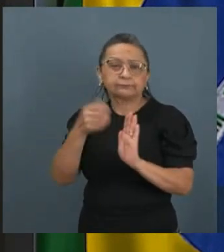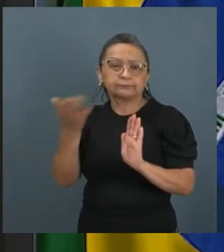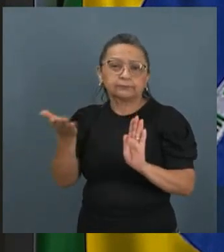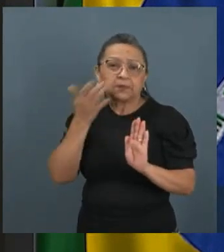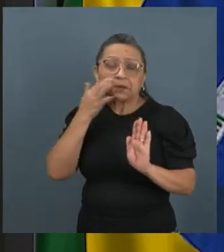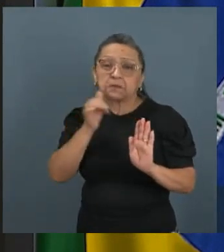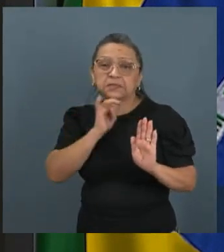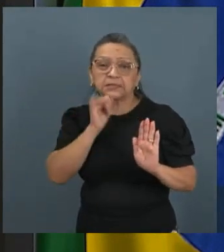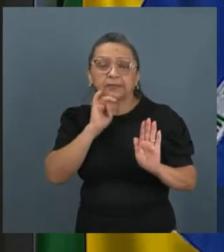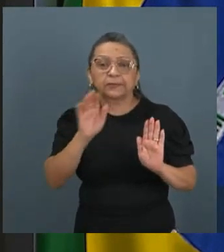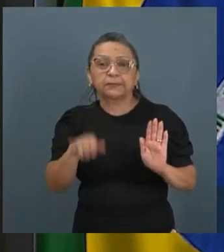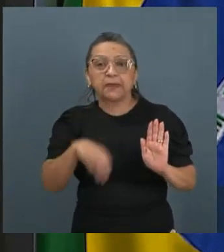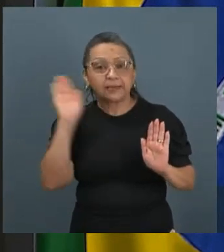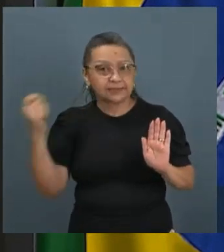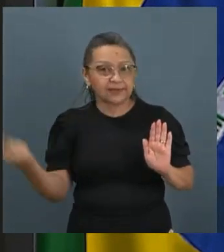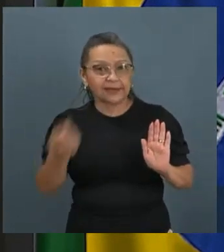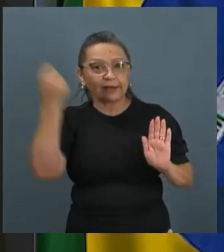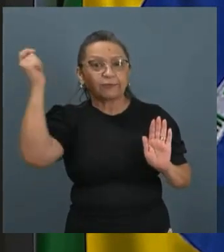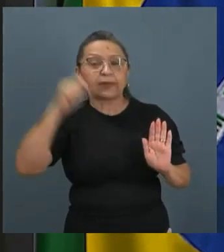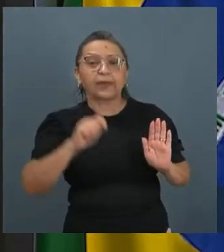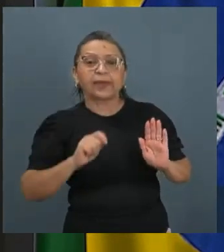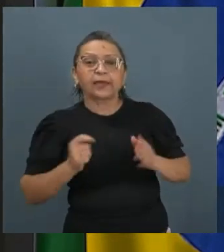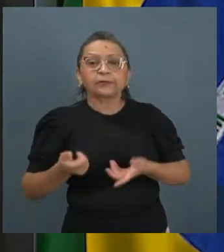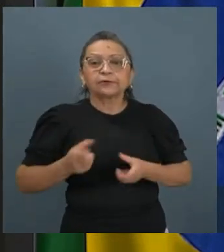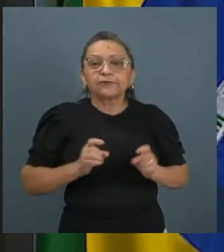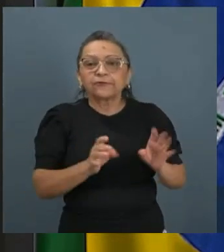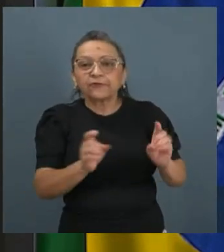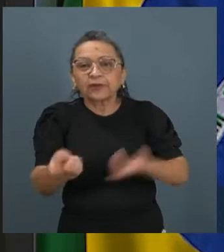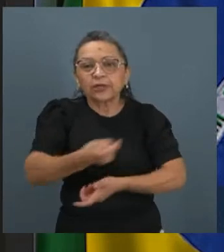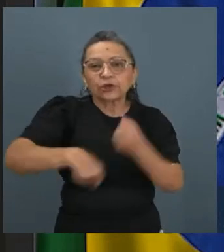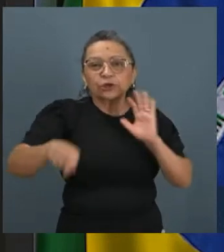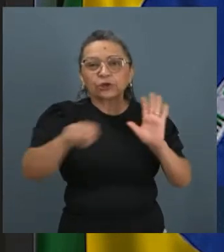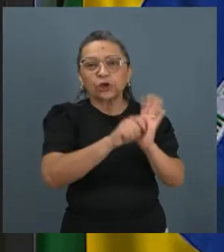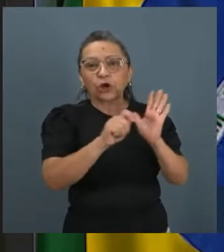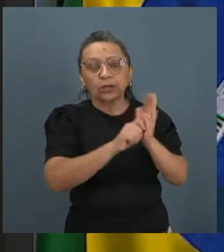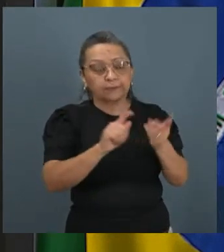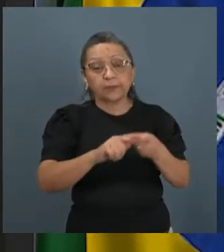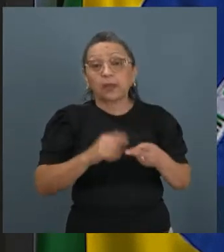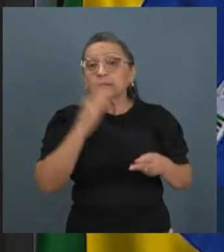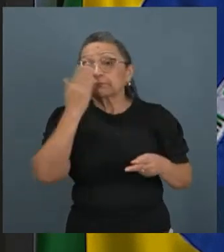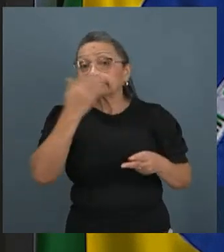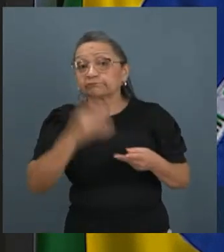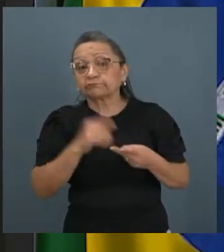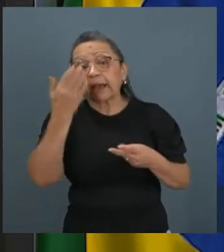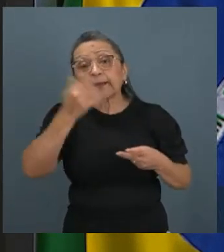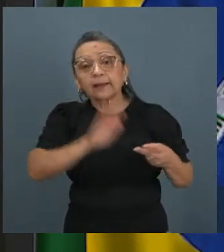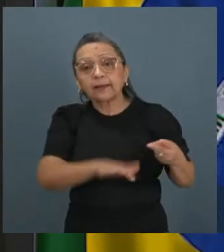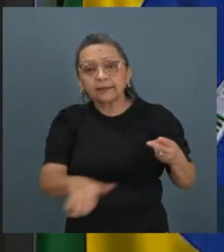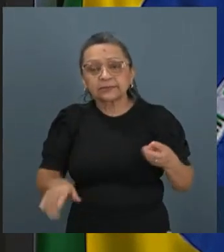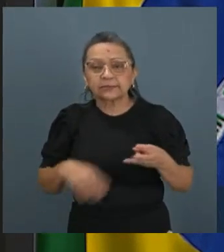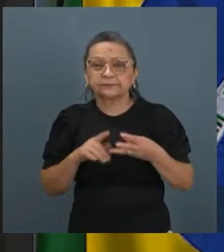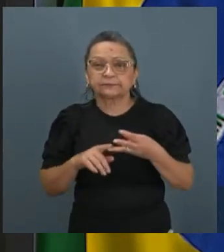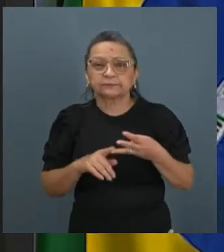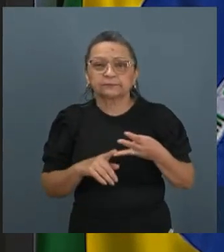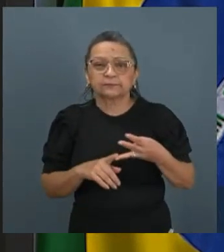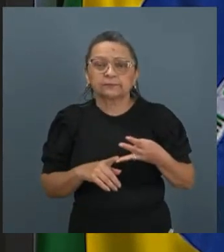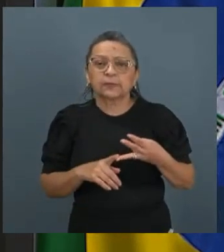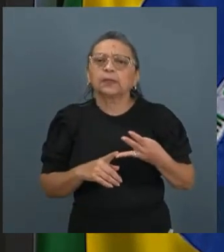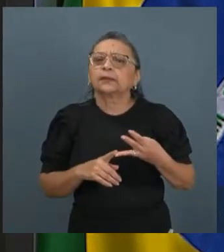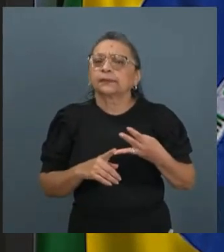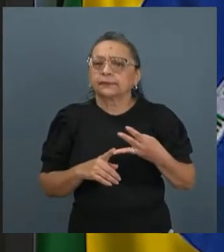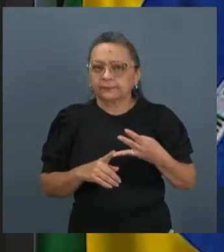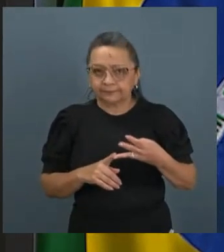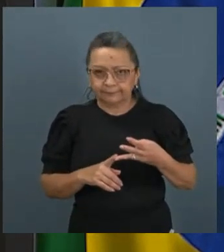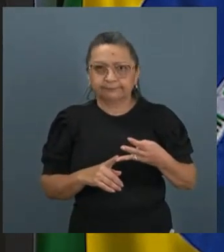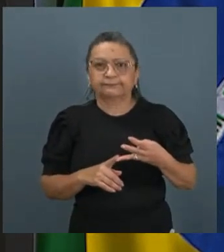por exemplo, ainda mais graves, com o tráfico de drogas, a prostituição infanto-juvenil, além do